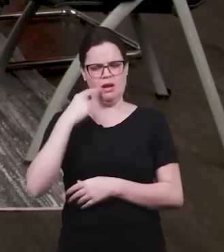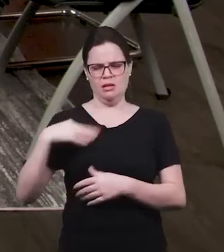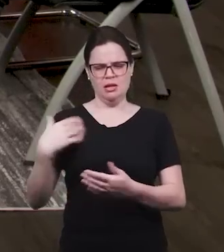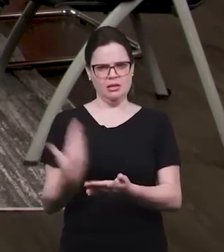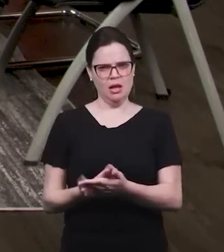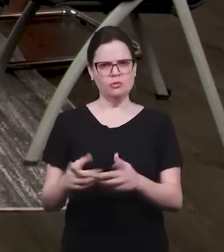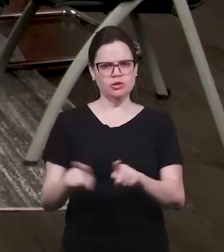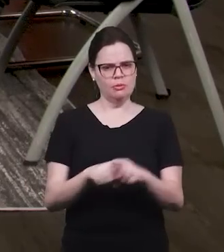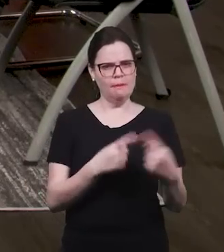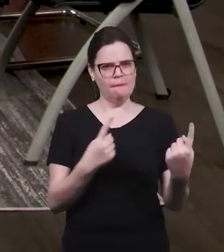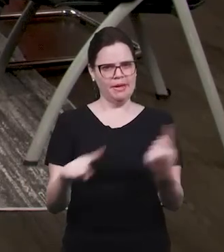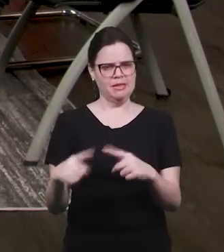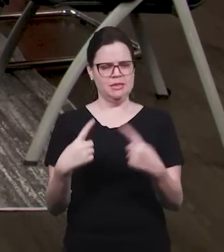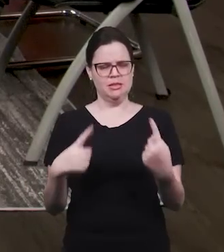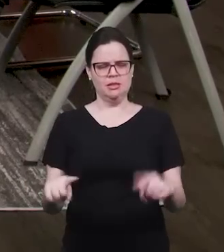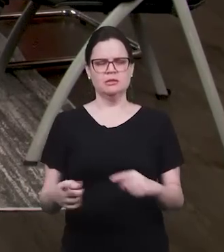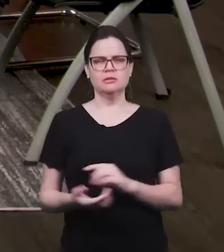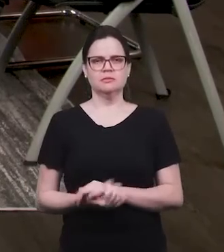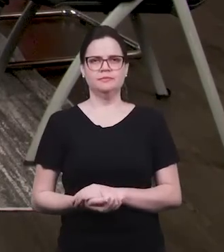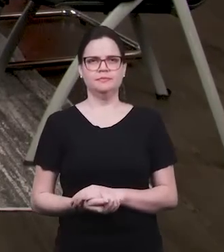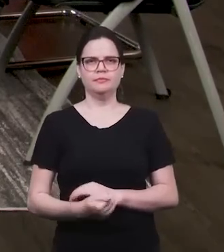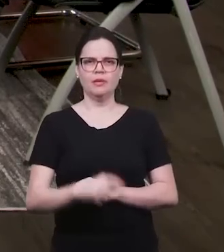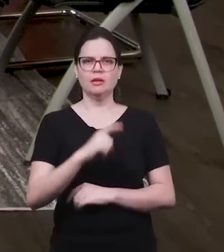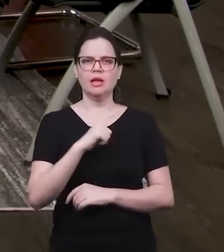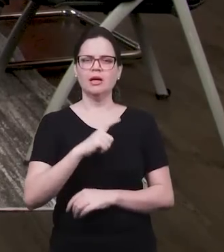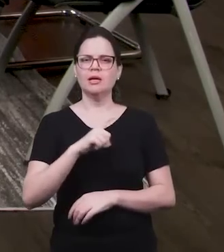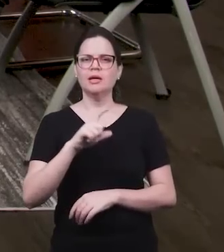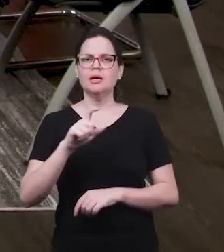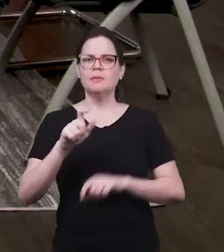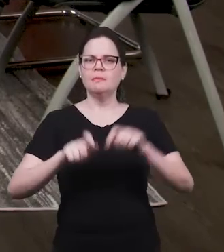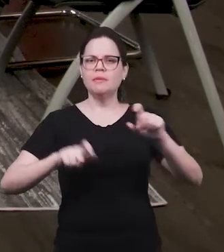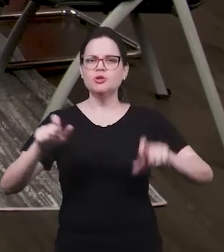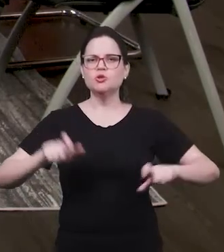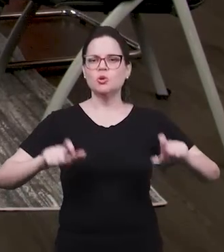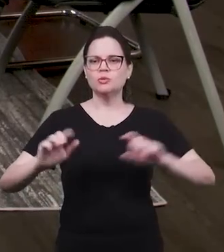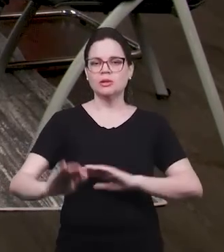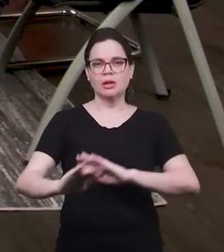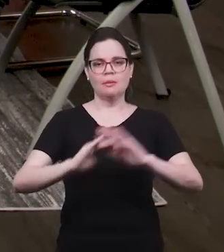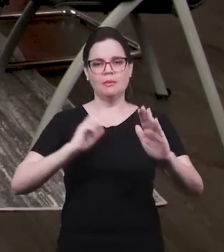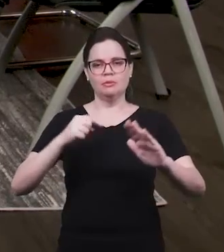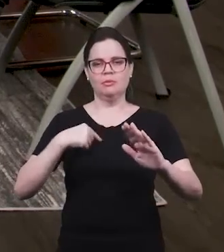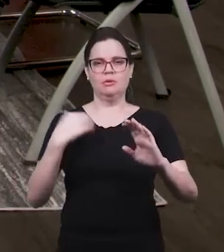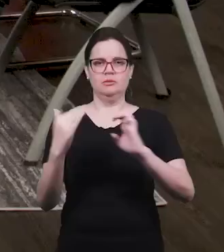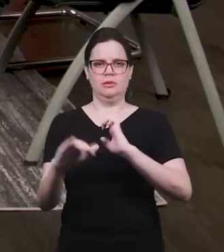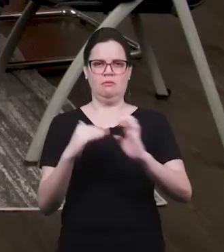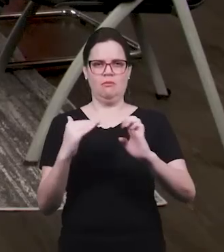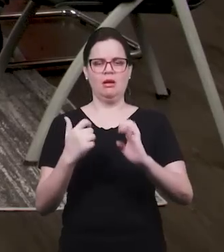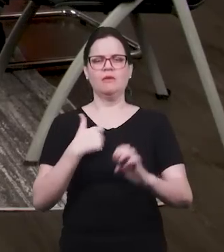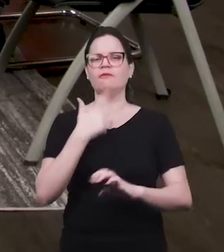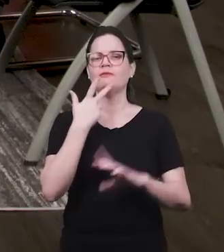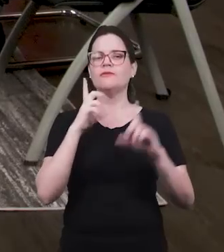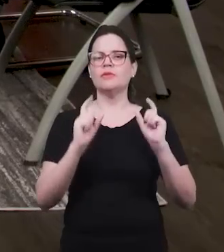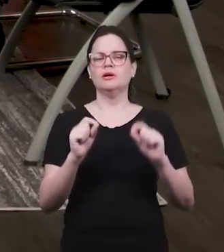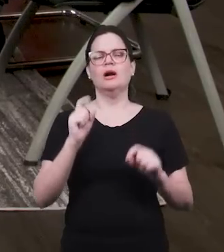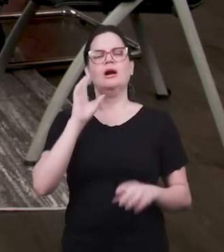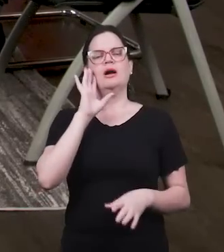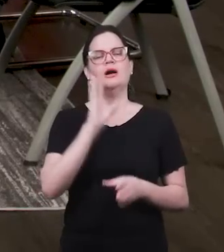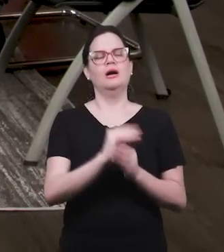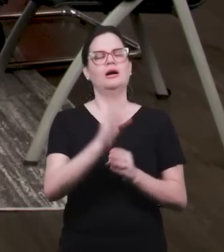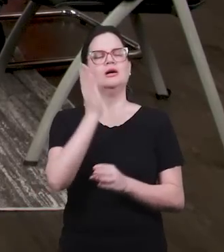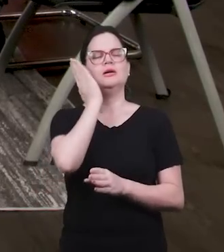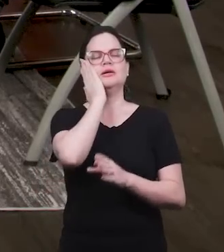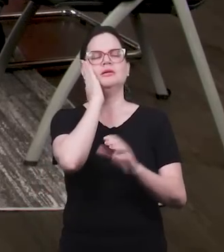o sofrimento dos mártires, pessoas que têm nos escrito, mandado correspondência assim, agora eu sou outra